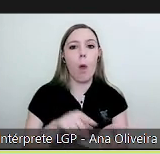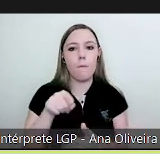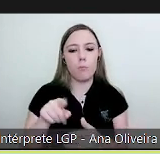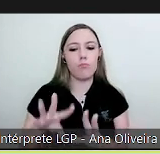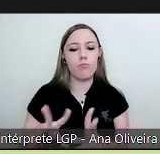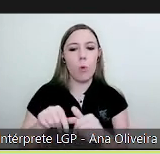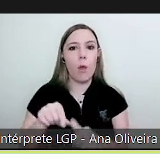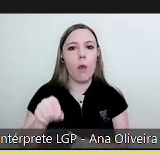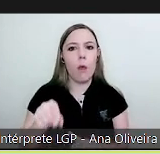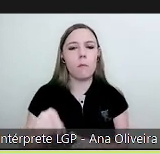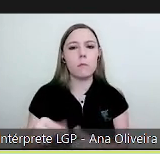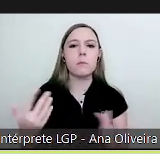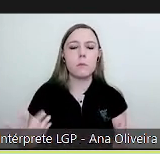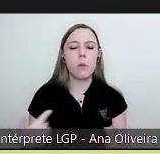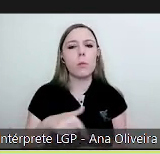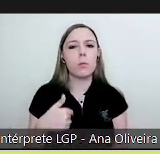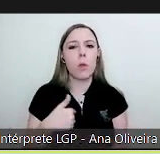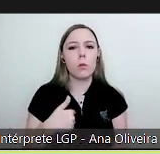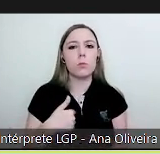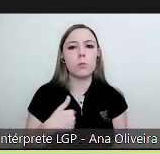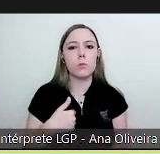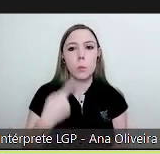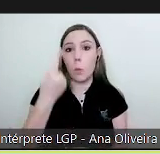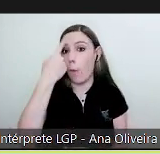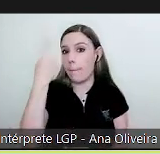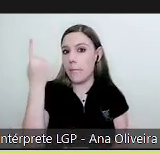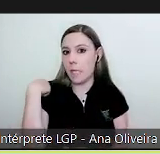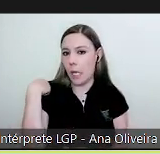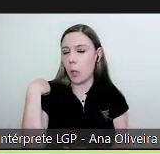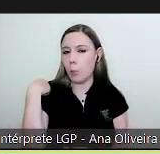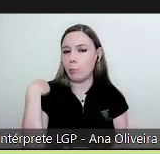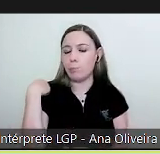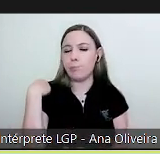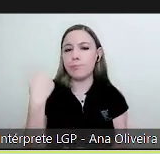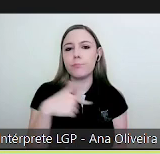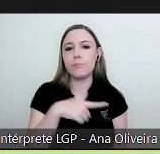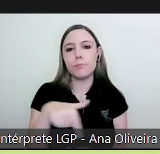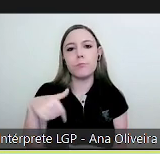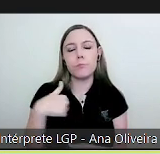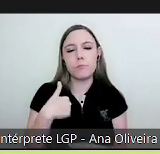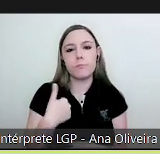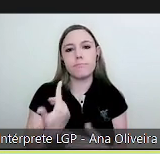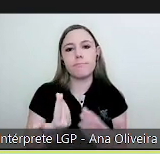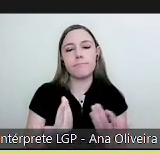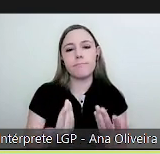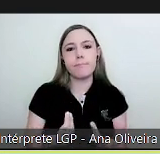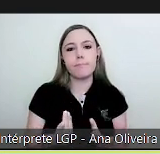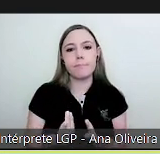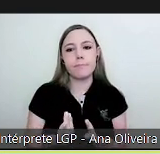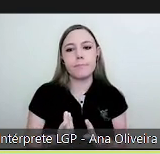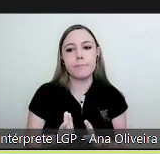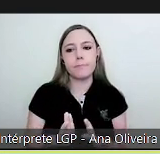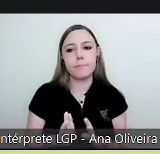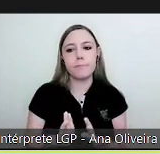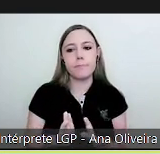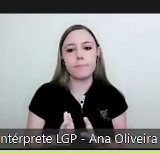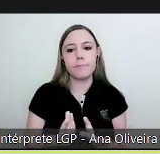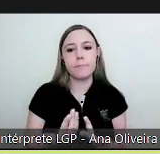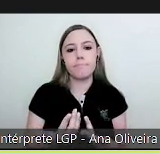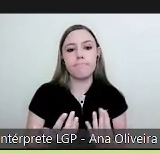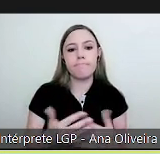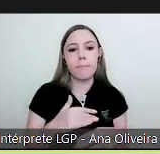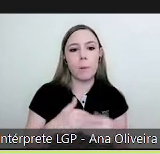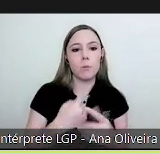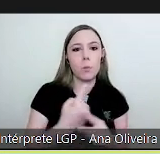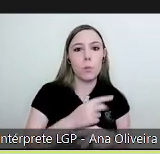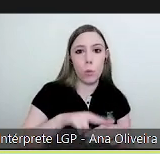evolução, nós, no final do ano passado, fizemos um exercício de dupla materialidade, ou seja,